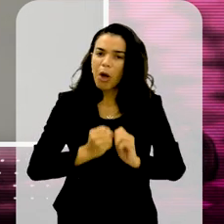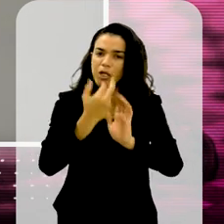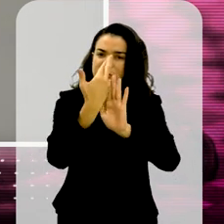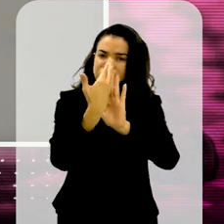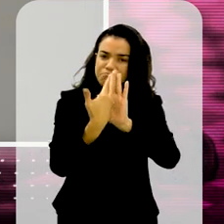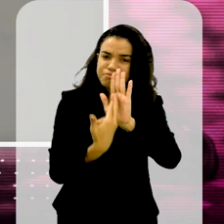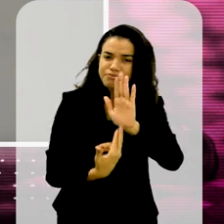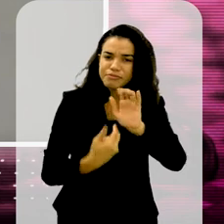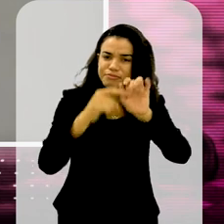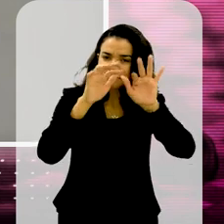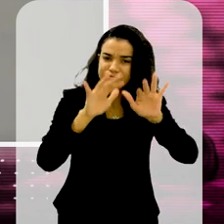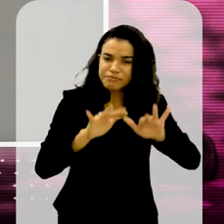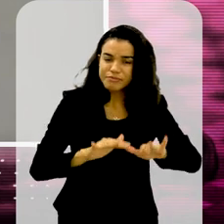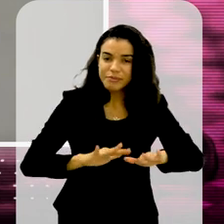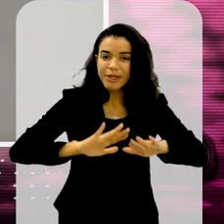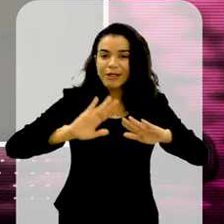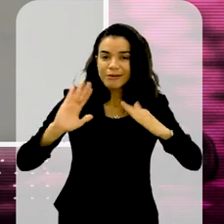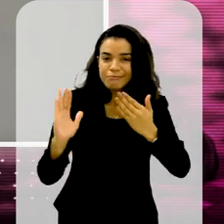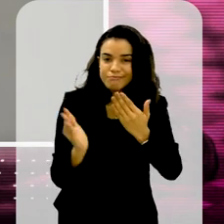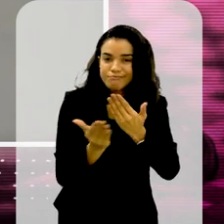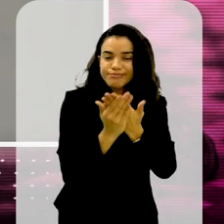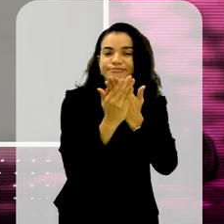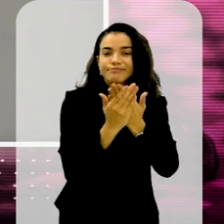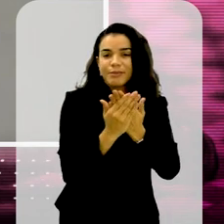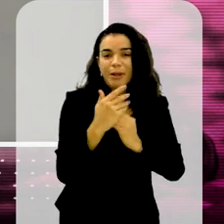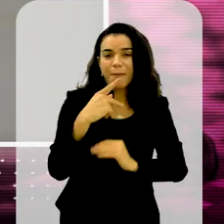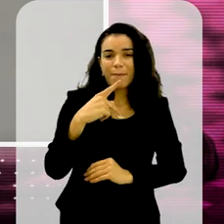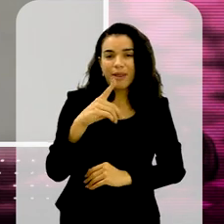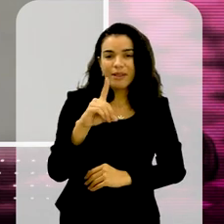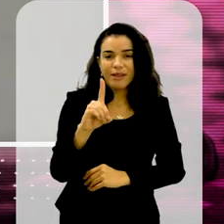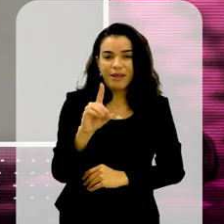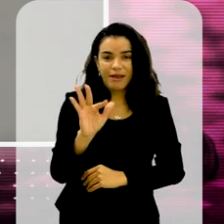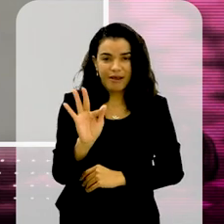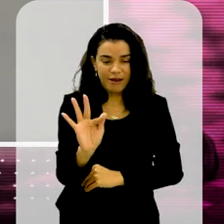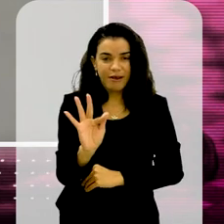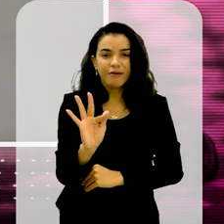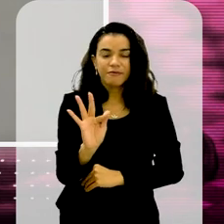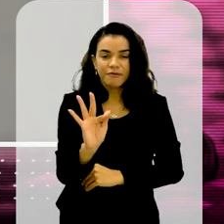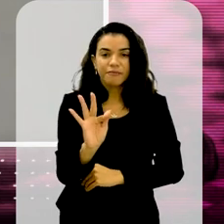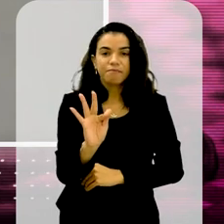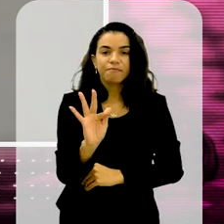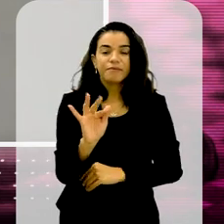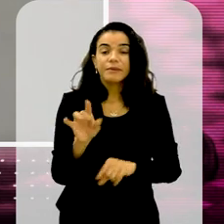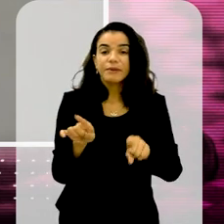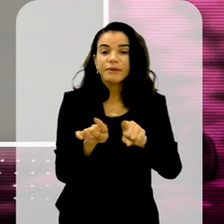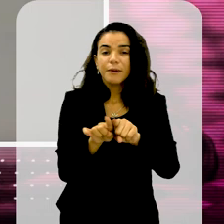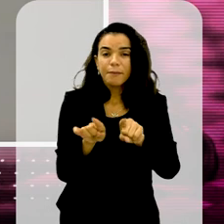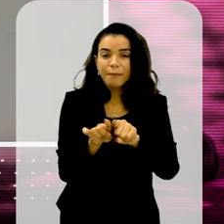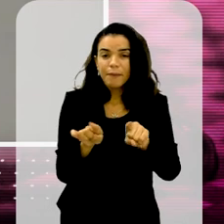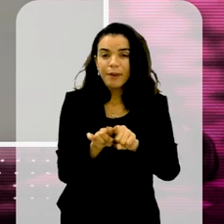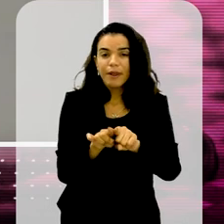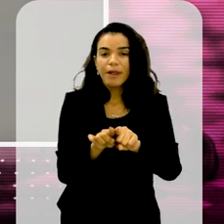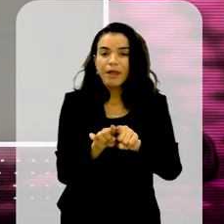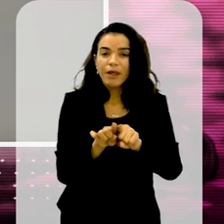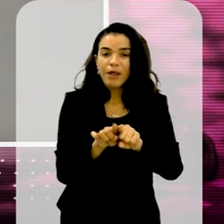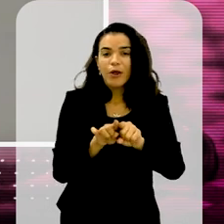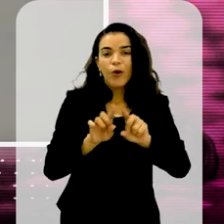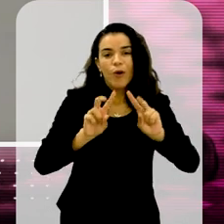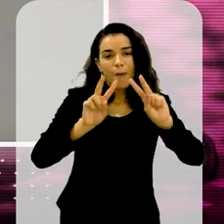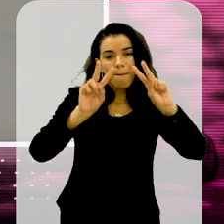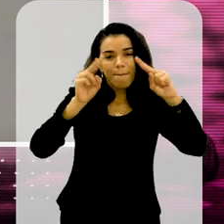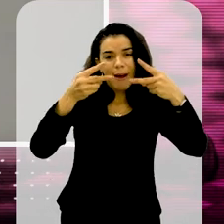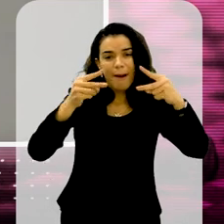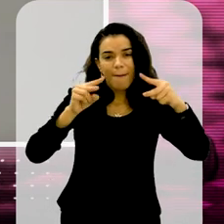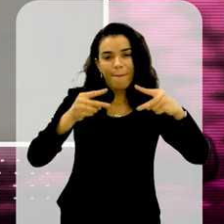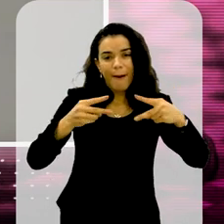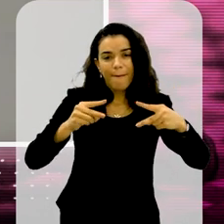a situação e anexar essas provas em PDF ali, colocando inclusive os links